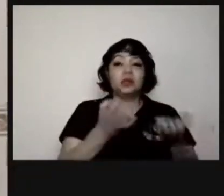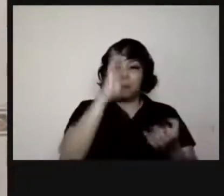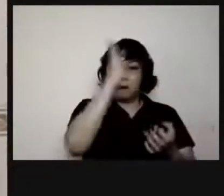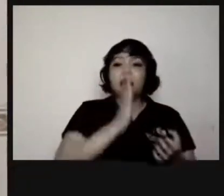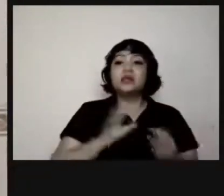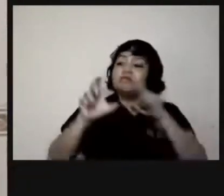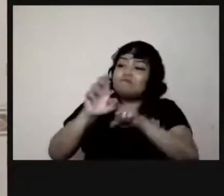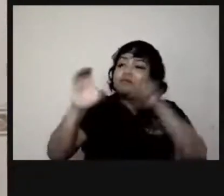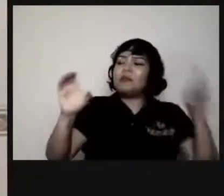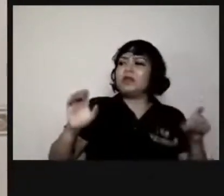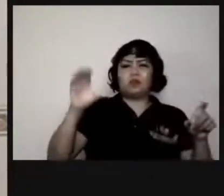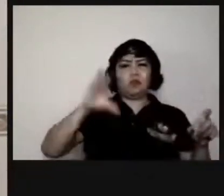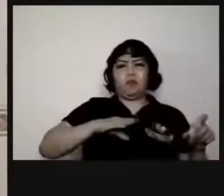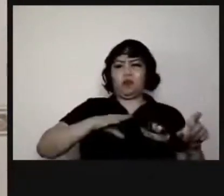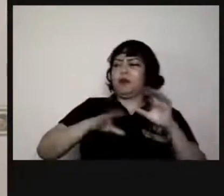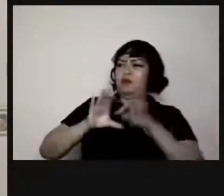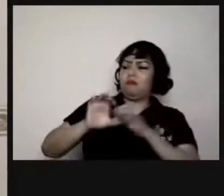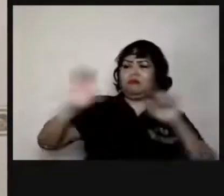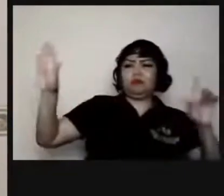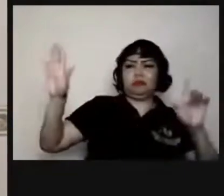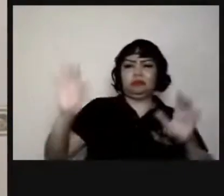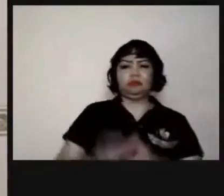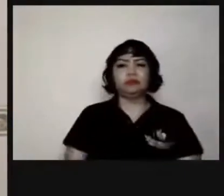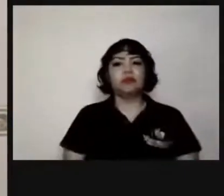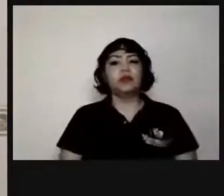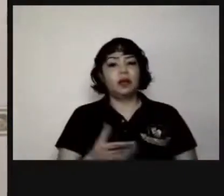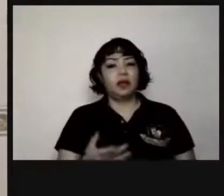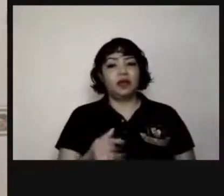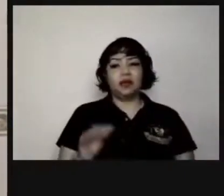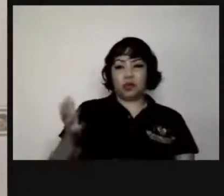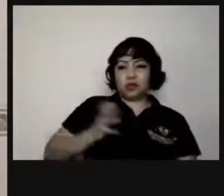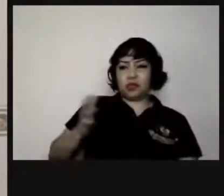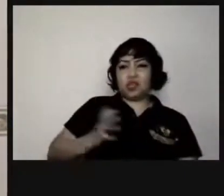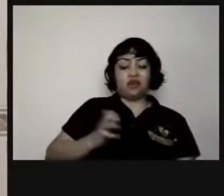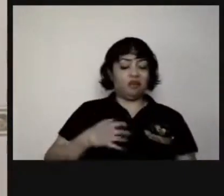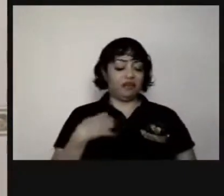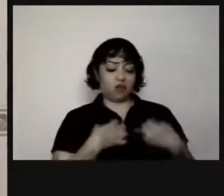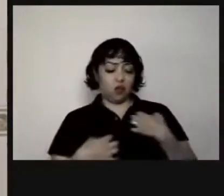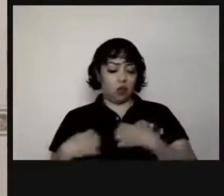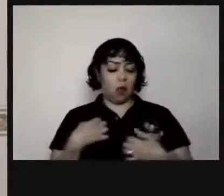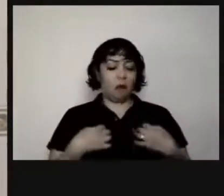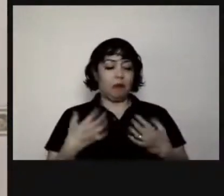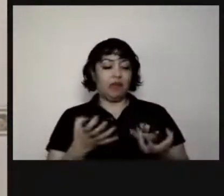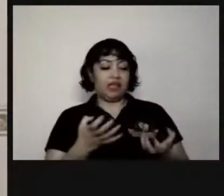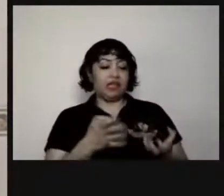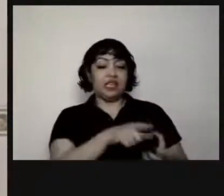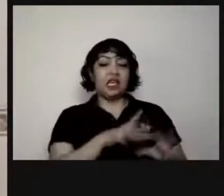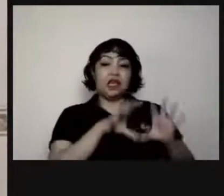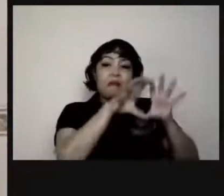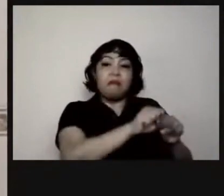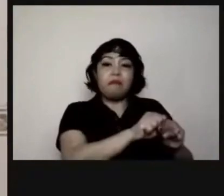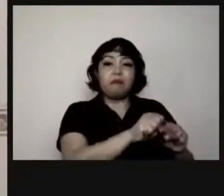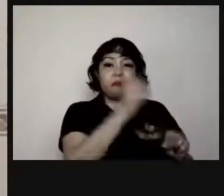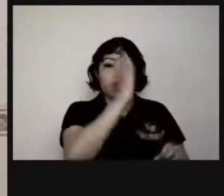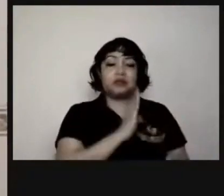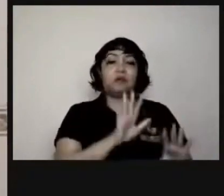né, esse incômodo em relação às nossas riquezas. E aí, sobre essa